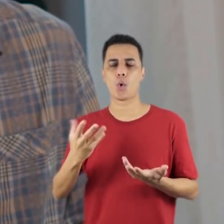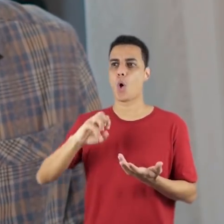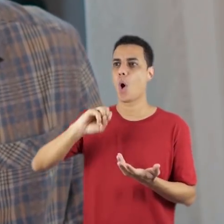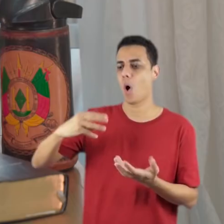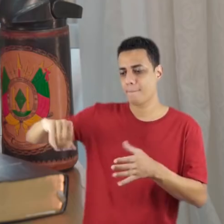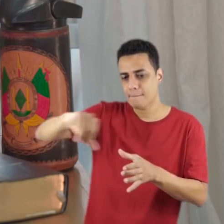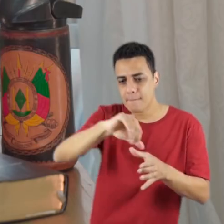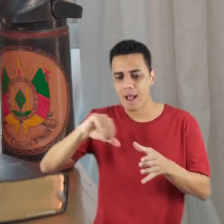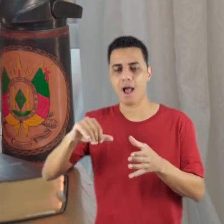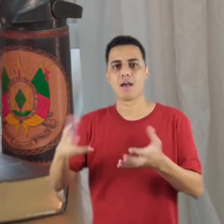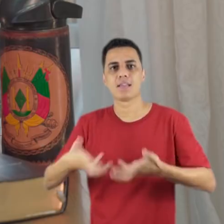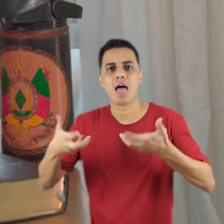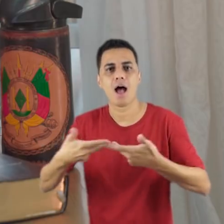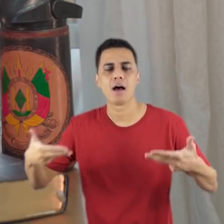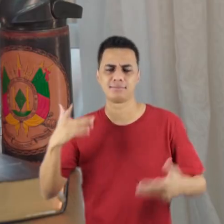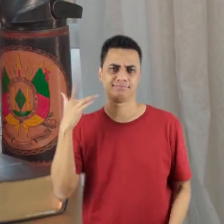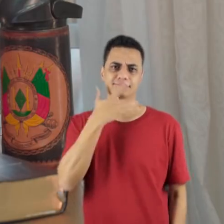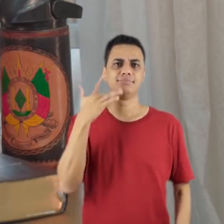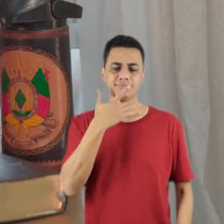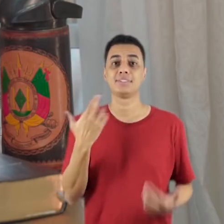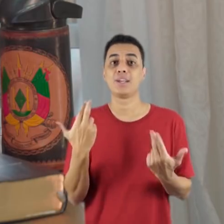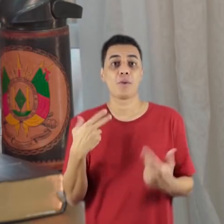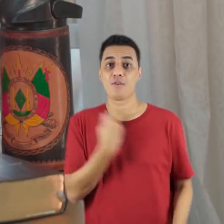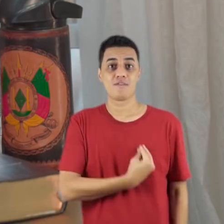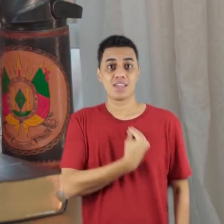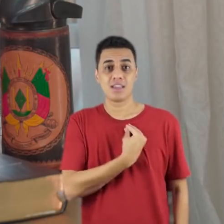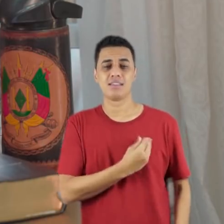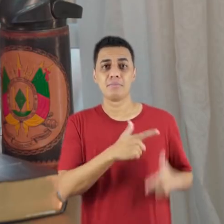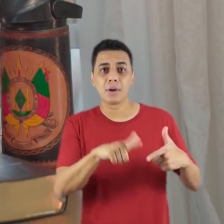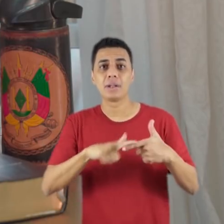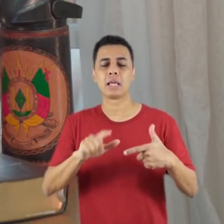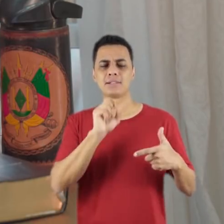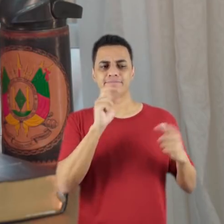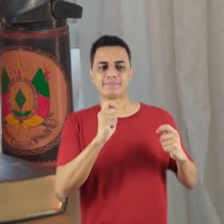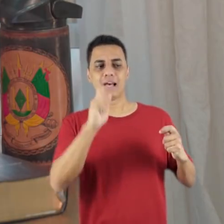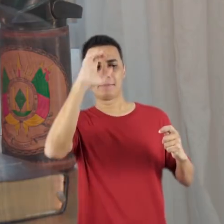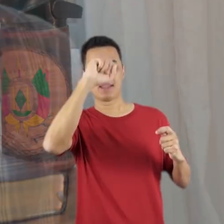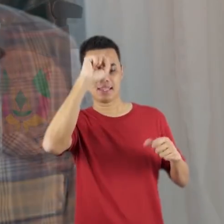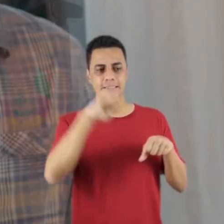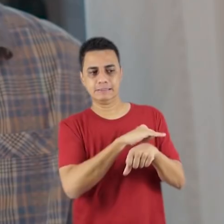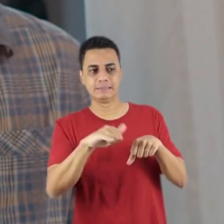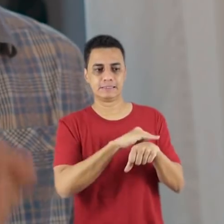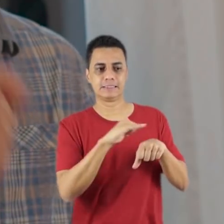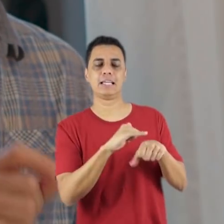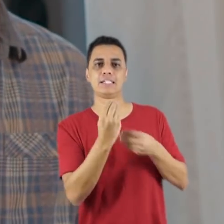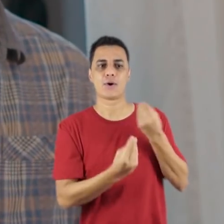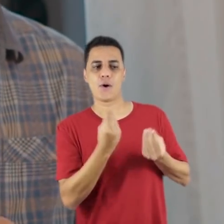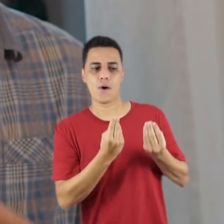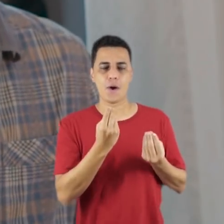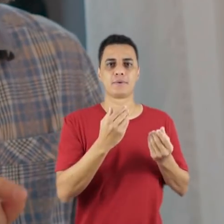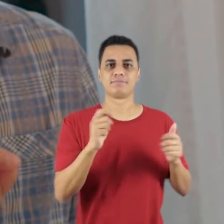ou um tempero. Assim são com os limões da vida, quando aprendemos com eles e sobre como usá-los. O sábio